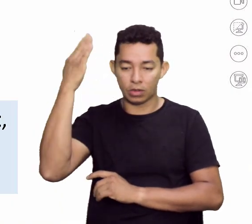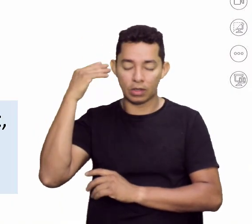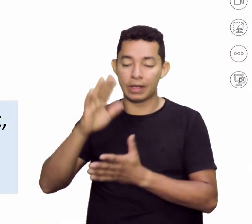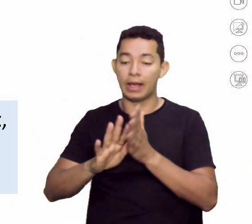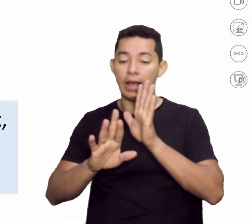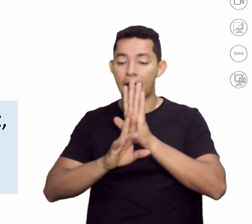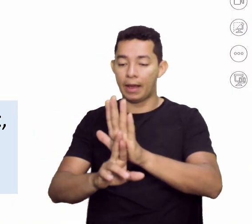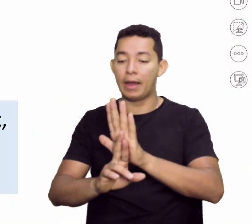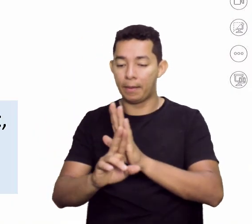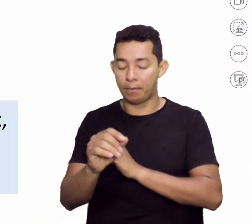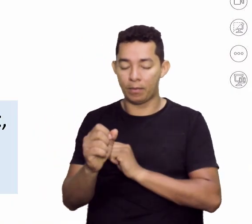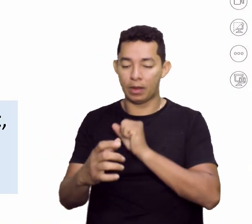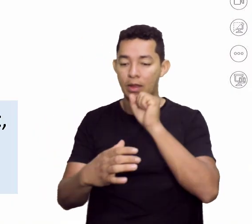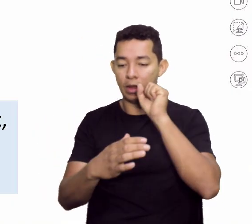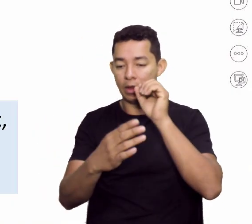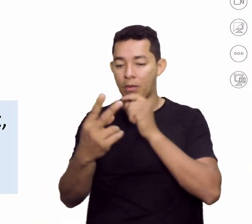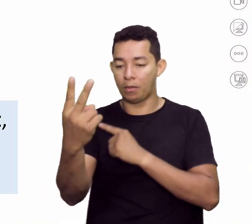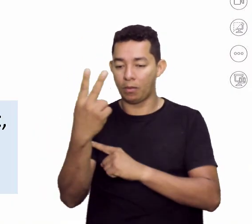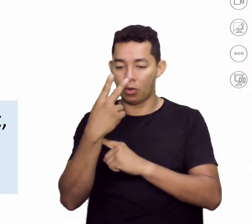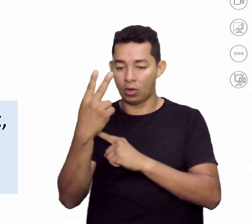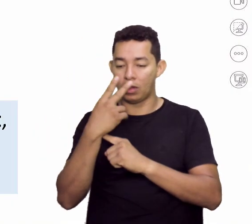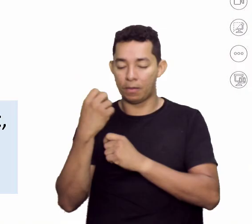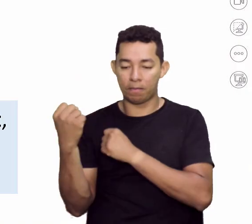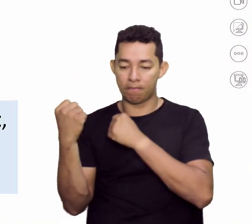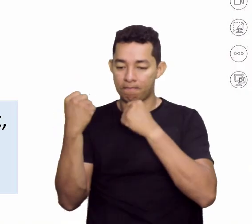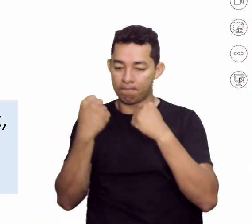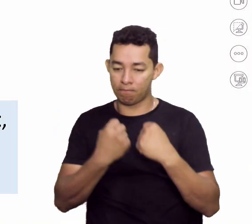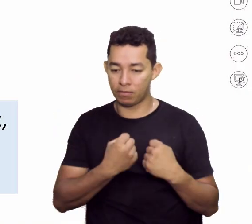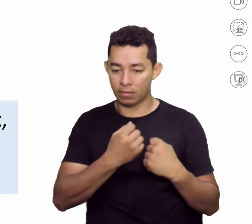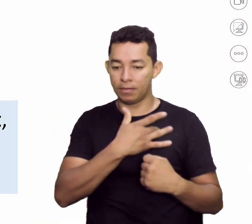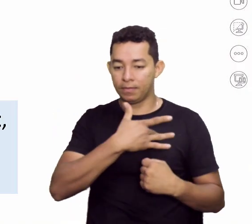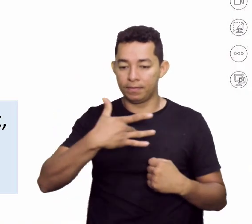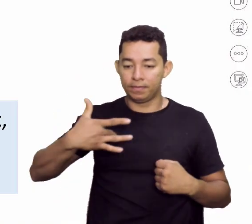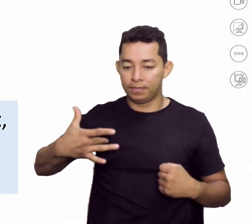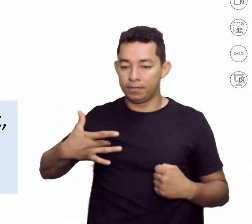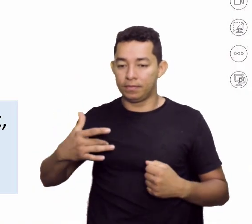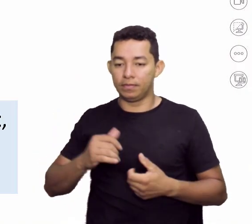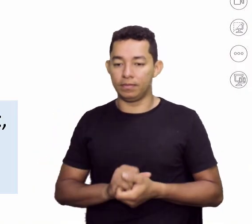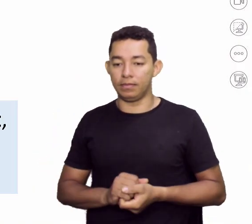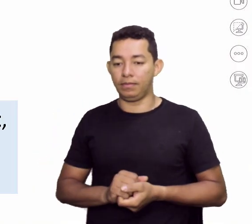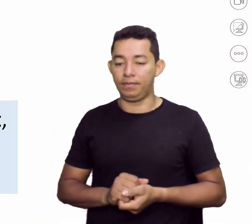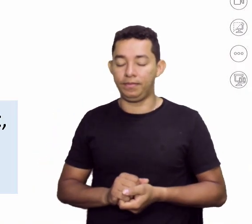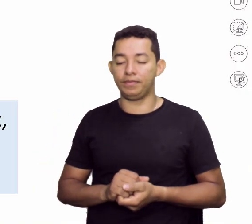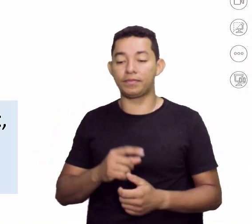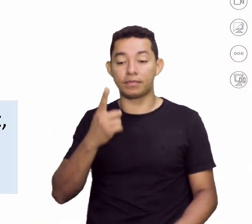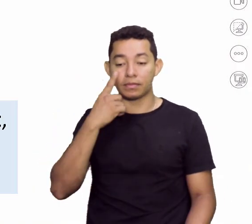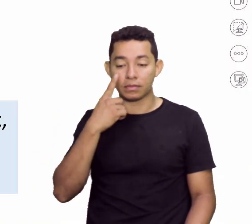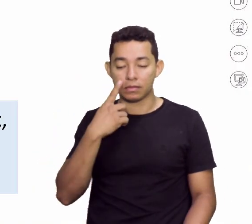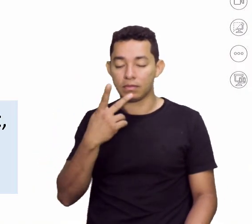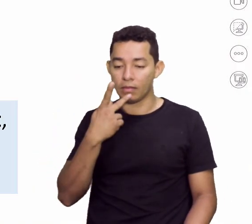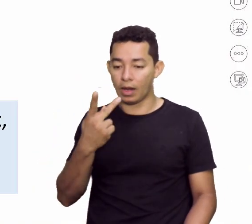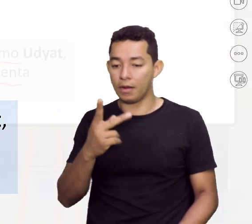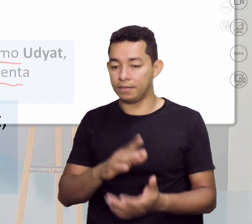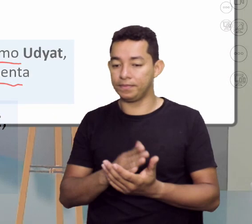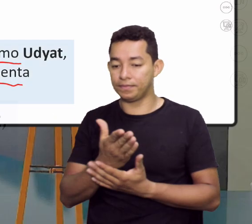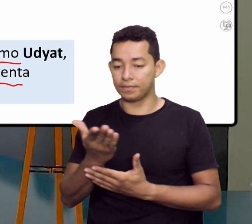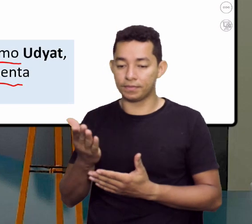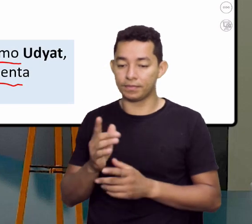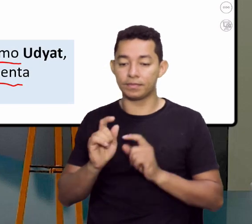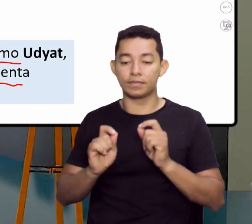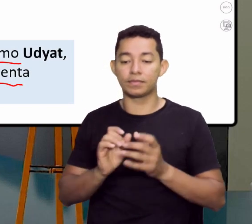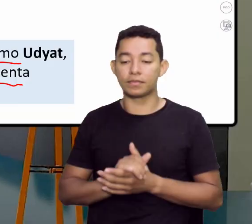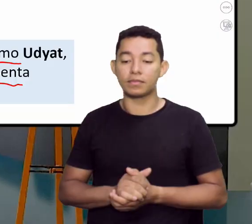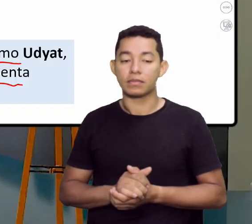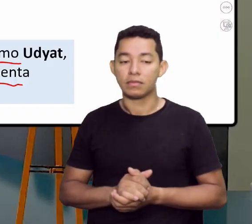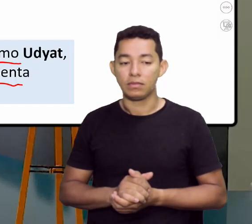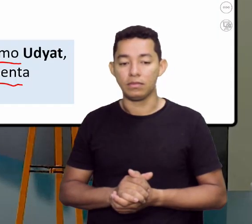poder e saúde, tá? Então, olha só, de cara eu já quero fazer um comentário aqui para vocês, que